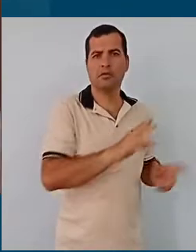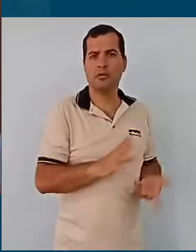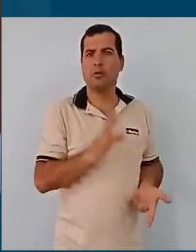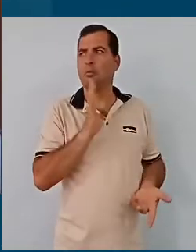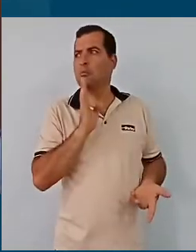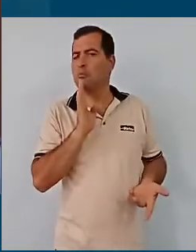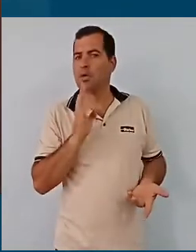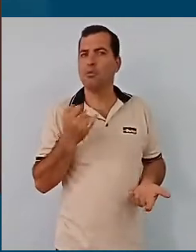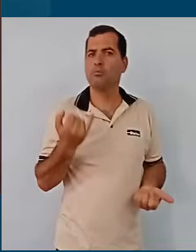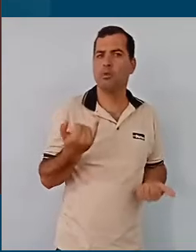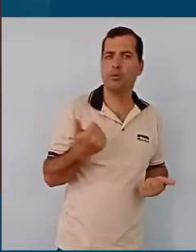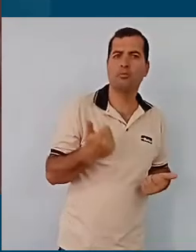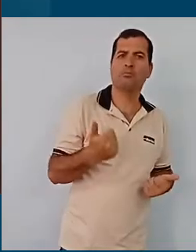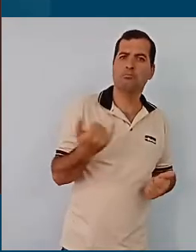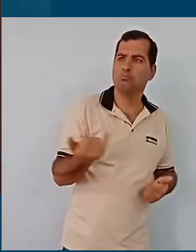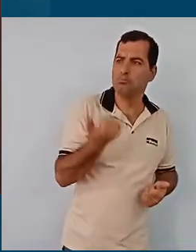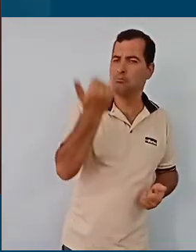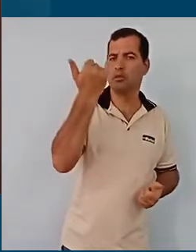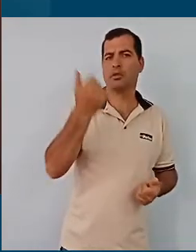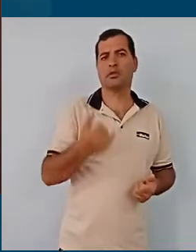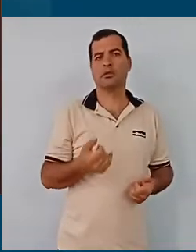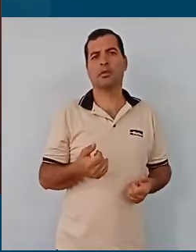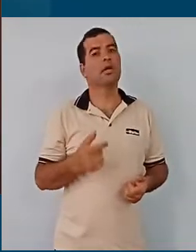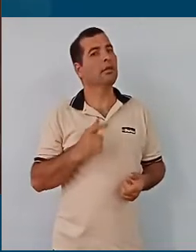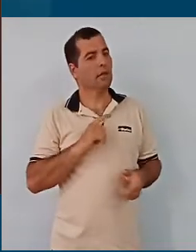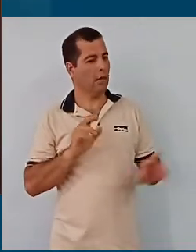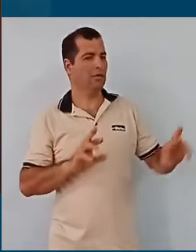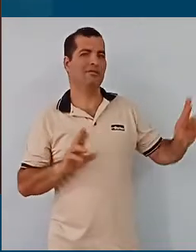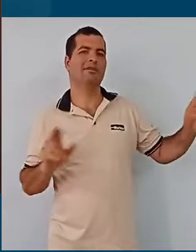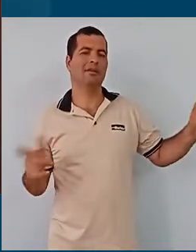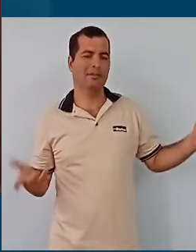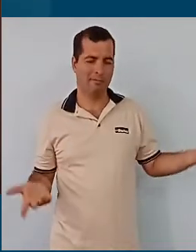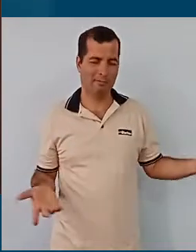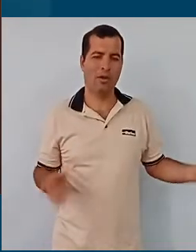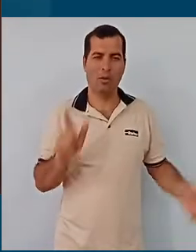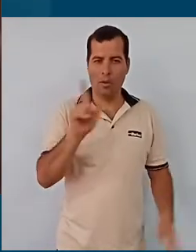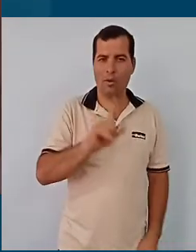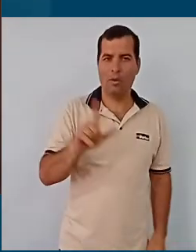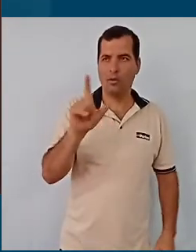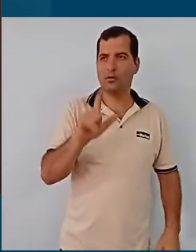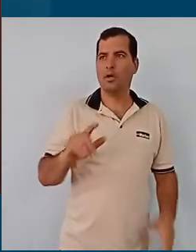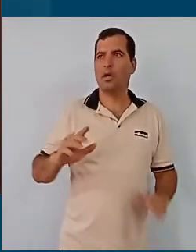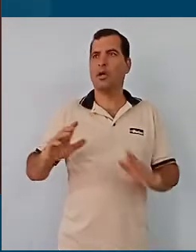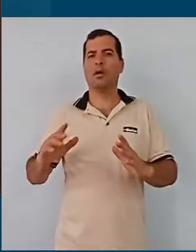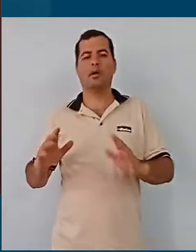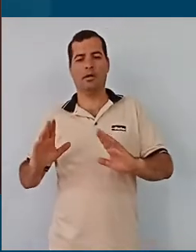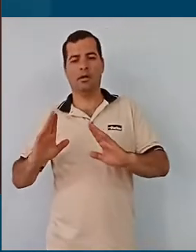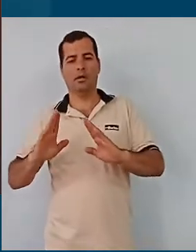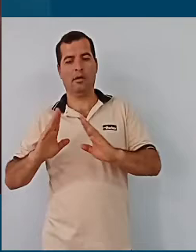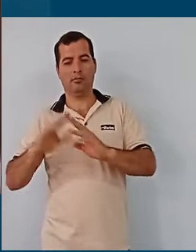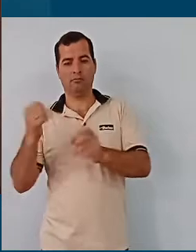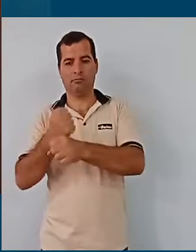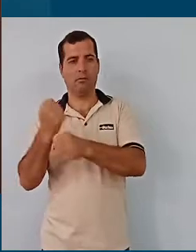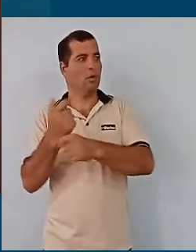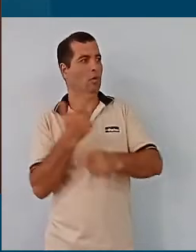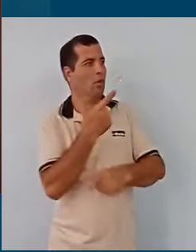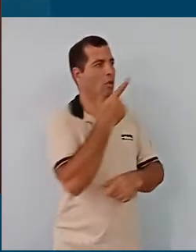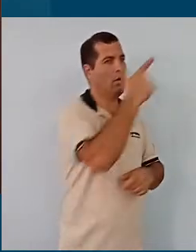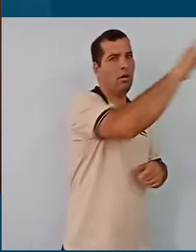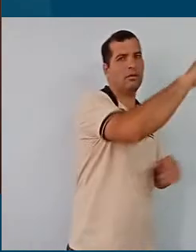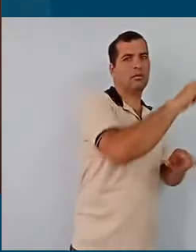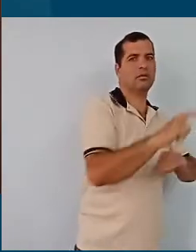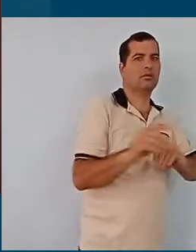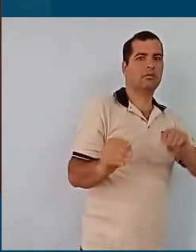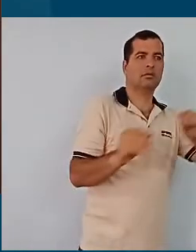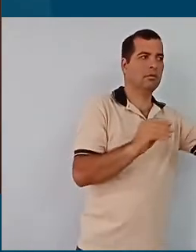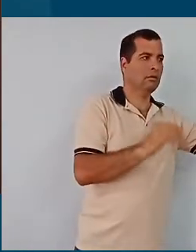por mais articulado que seja, vai ter diferenças, ela vai mudar de prédio, vai ter outros profissionais, ela